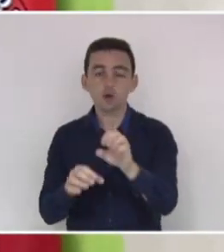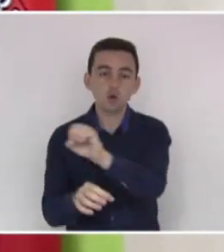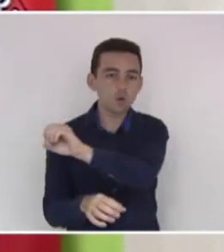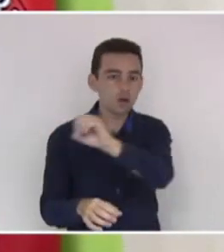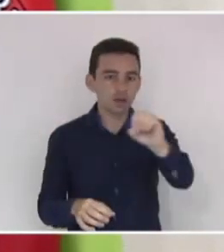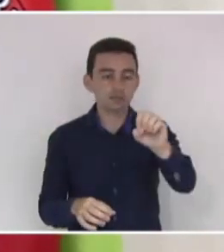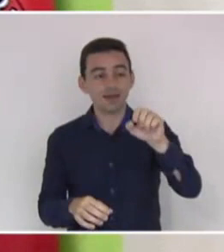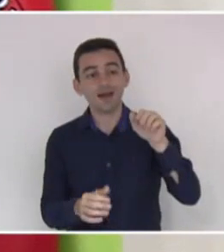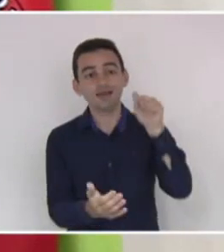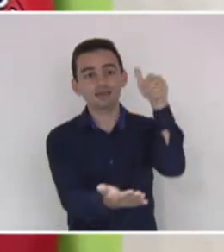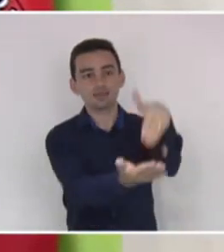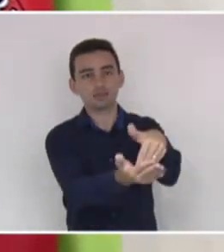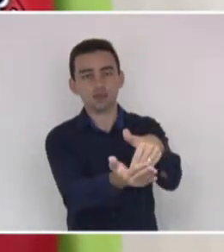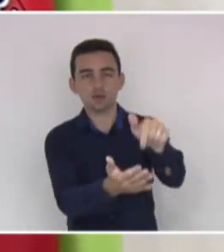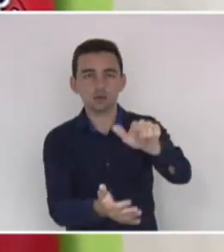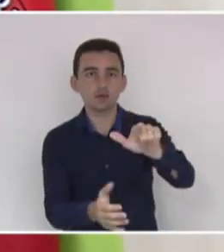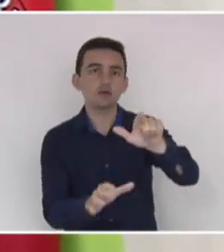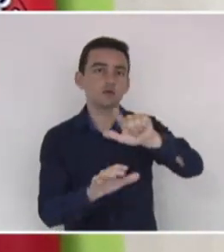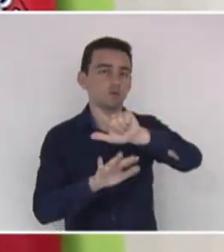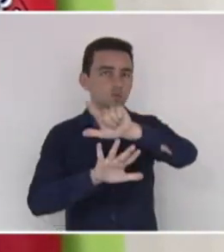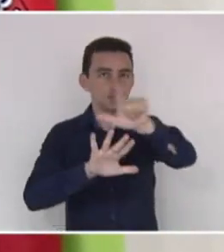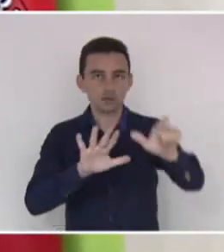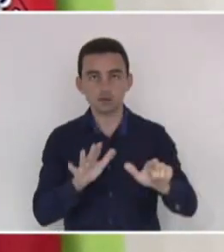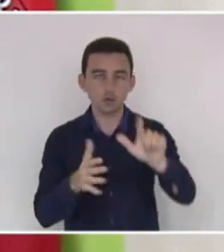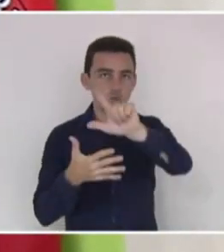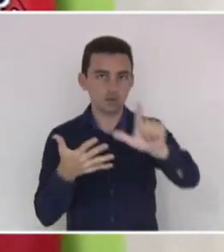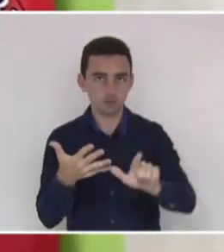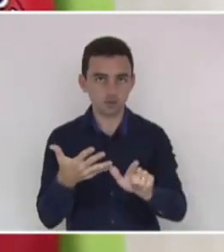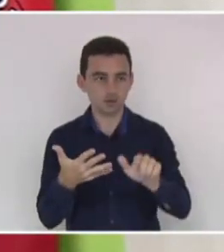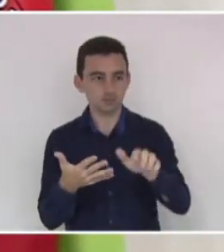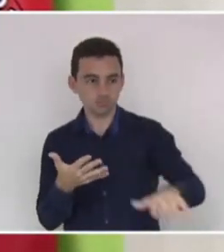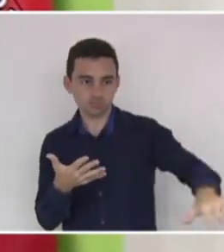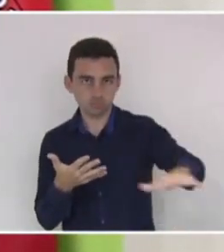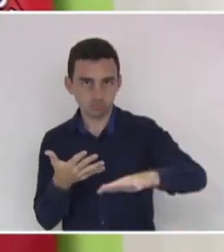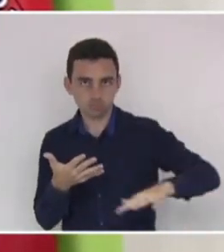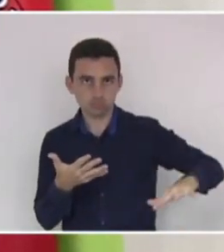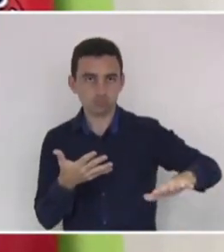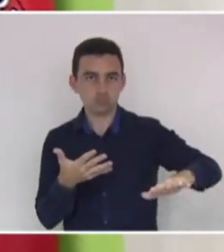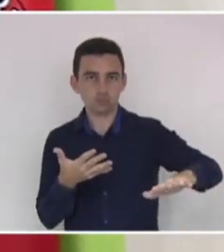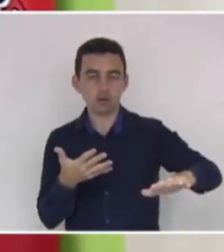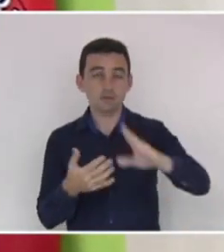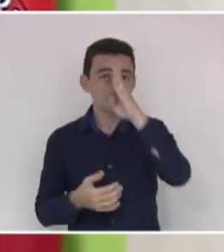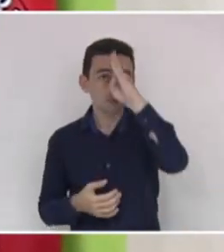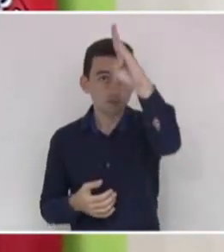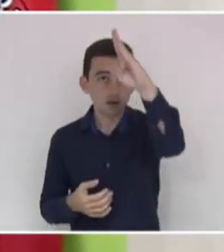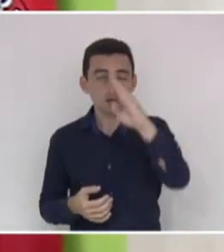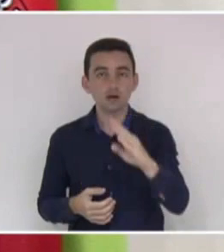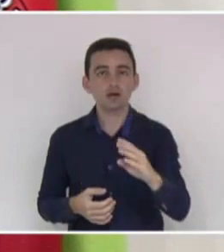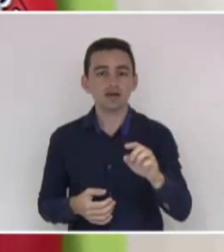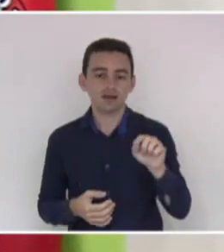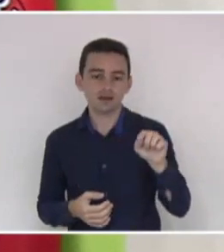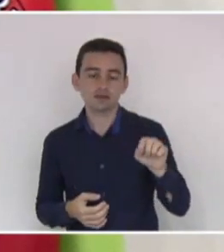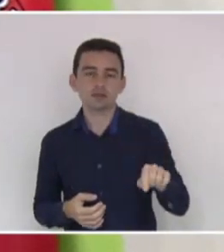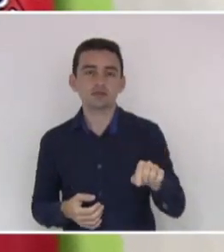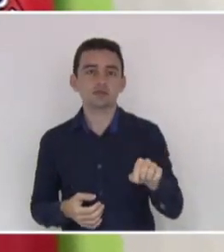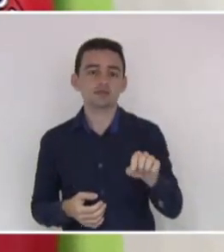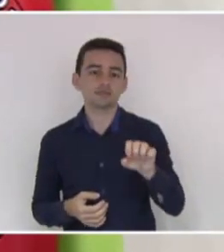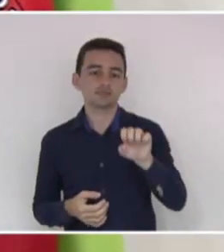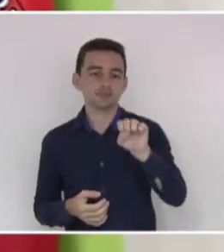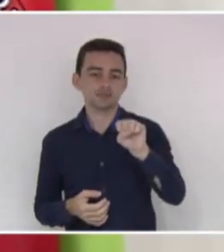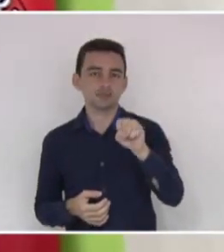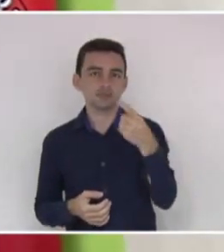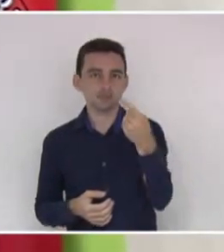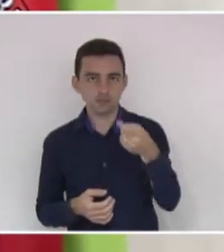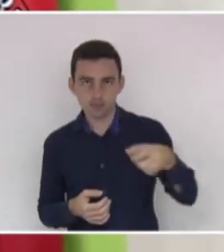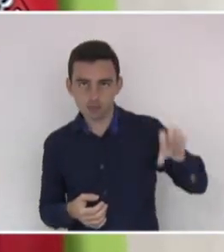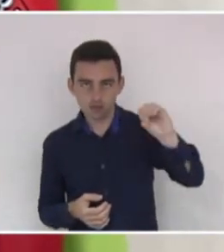litoral, a BR-282, principalmente no trecho que envolve São Miguel do Oeste até Campos